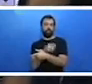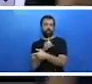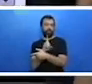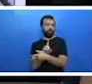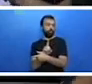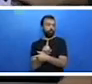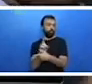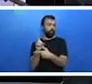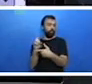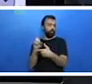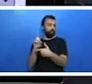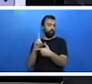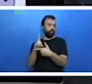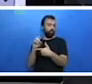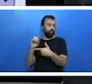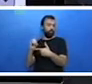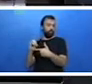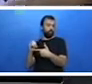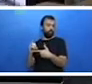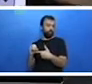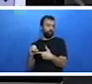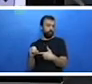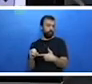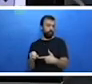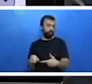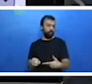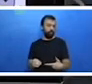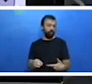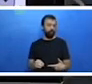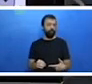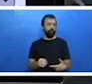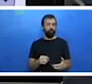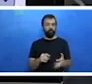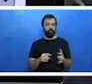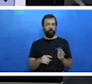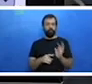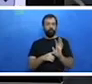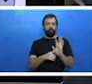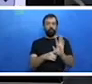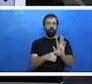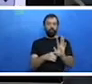visor? Se eu fizer isso na calculadora, vai aparecer esse número.